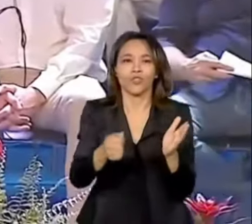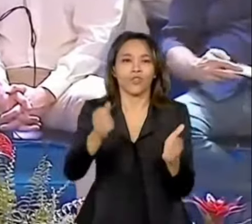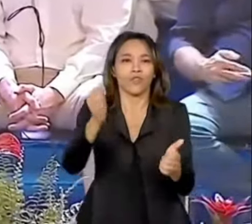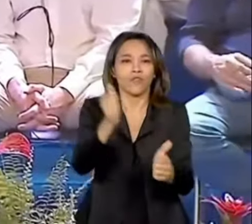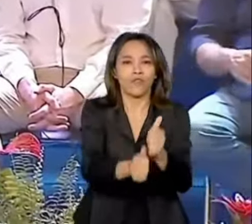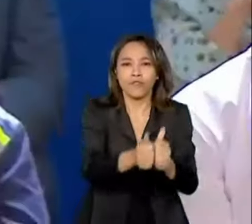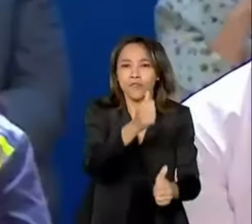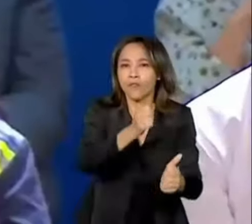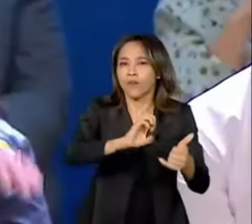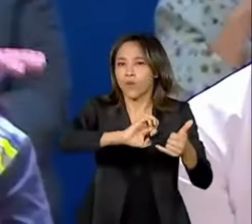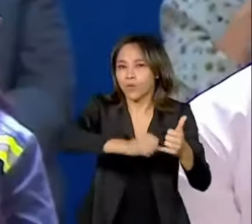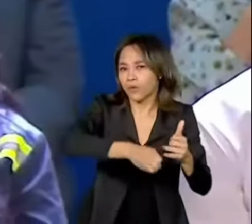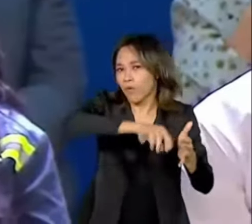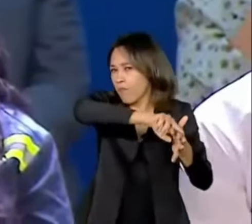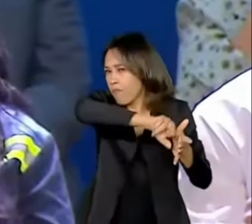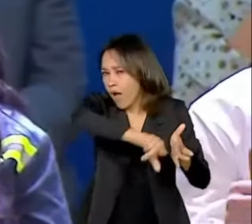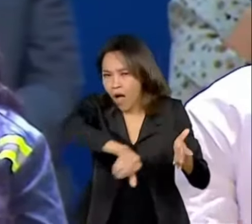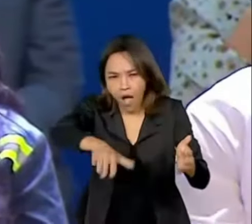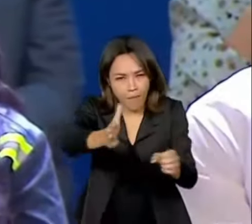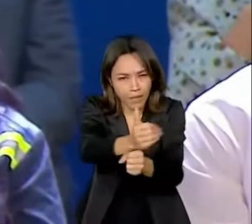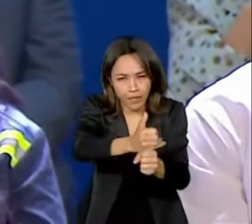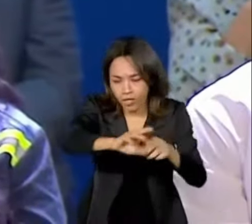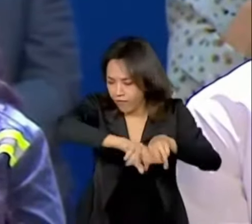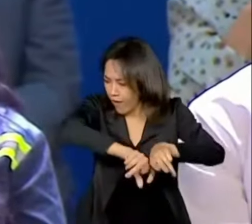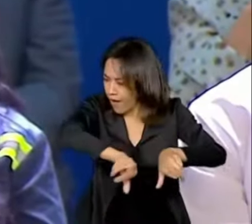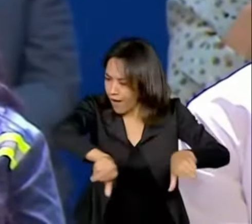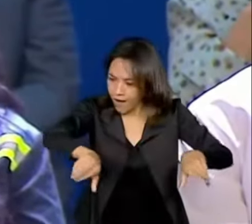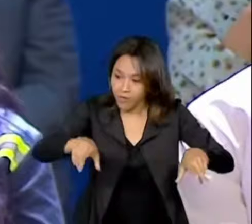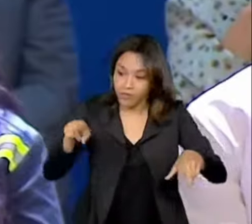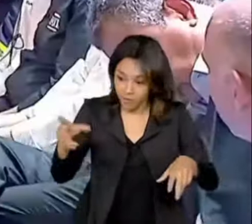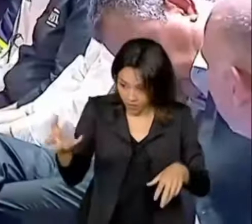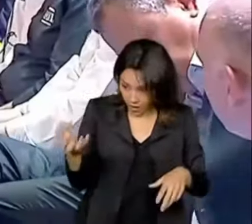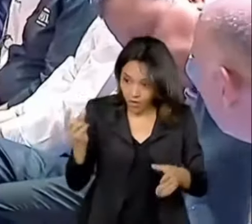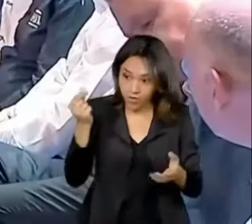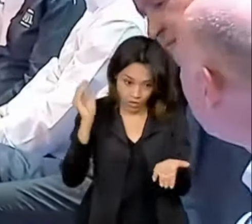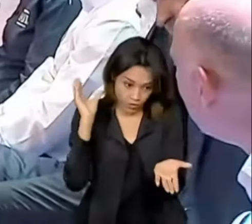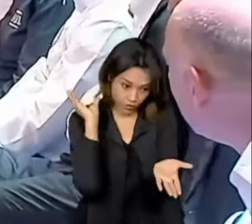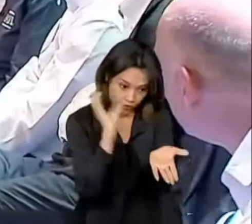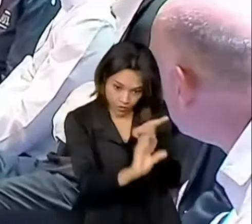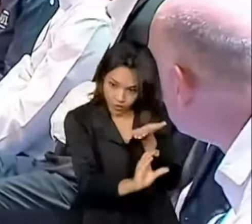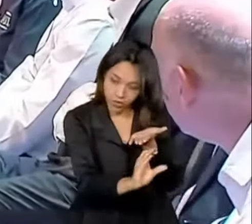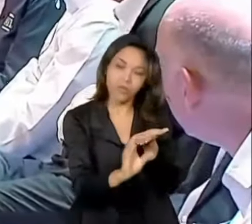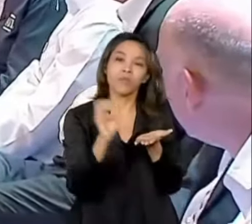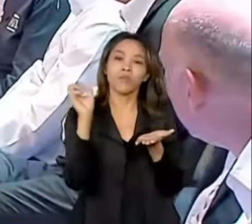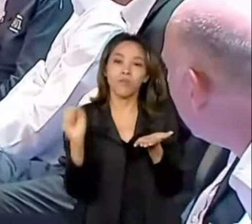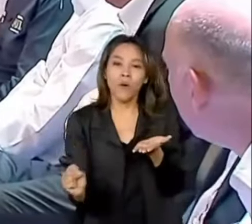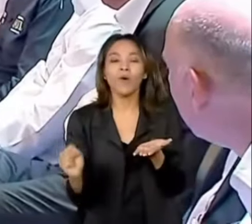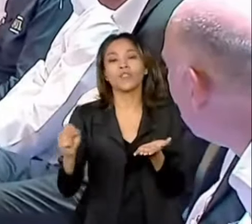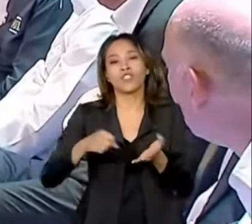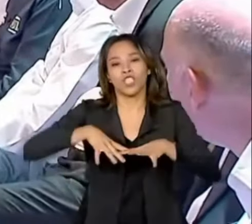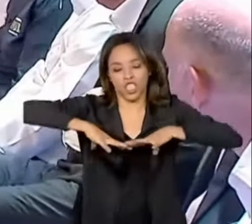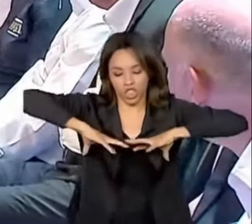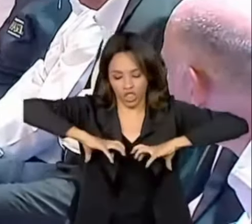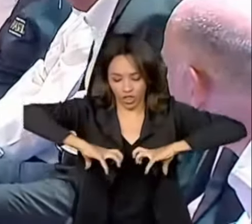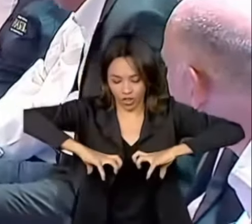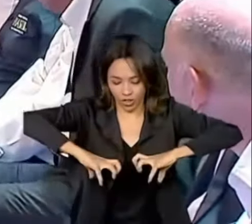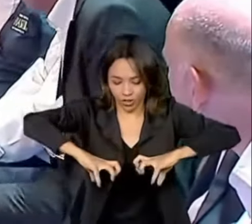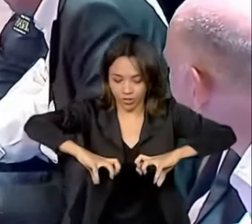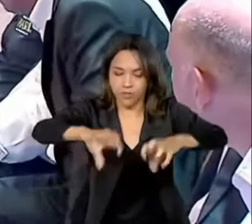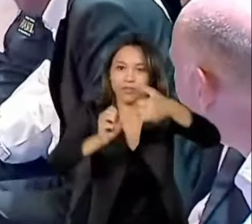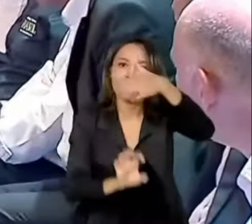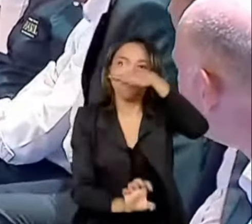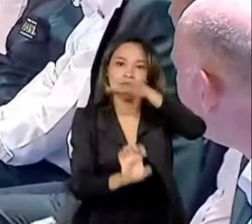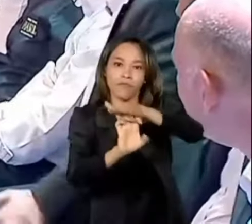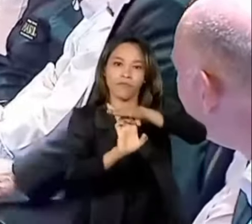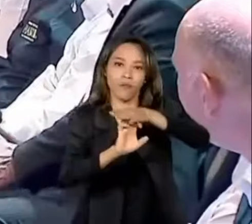de batatinha, o que mais que vocês quiserem, vocês podem investir em fábrica de fertilizante. Porque